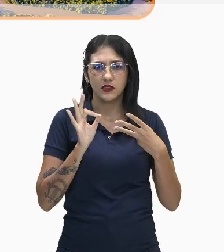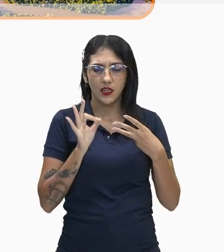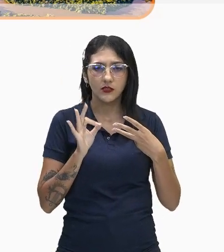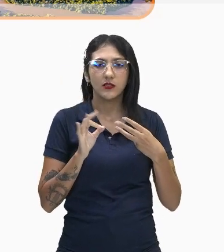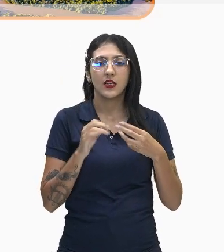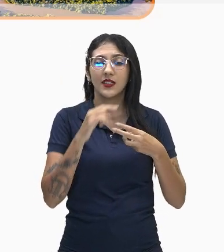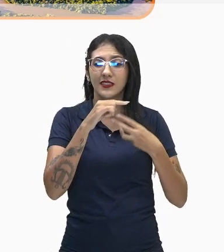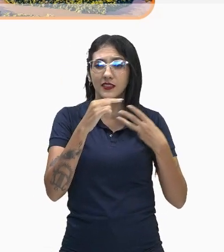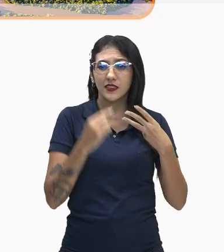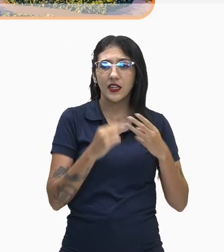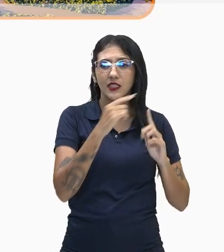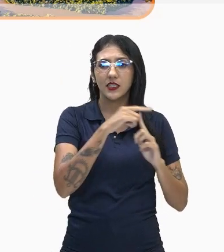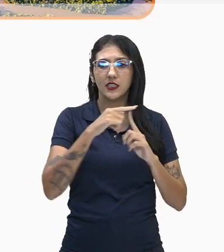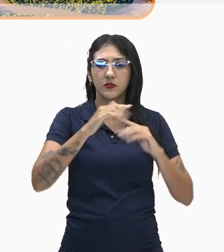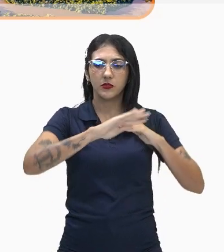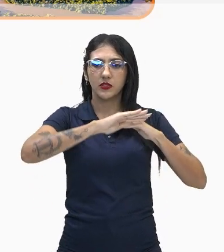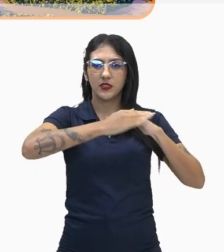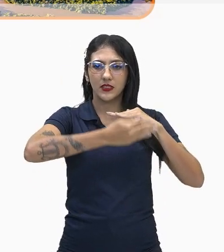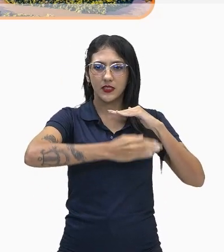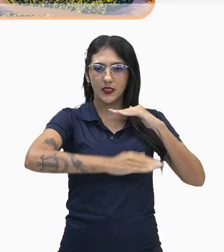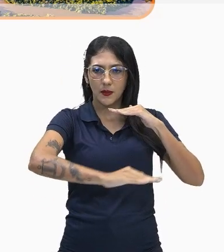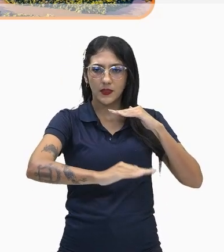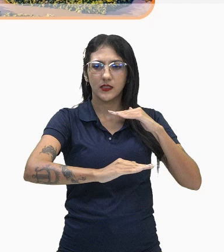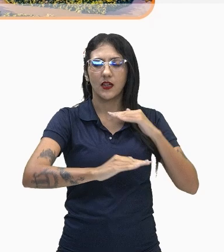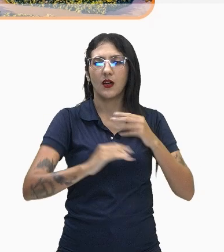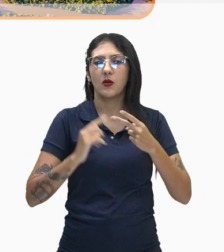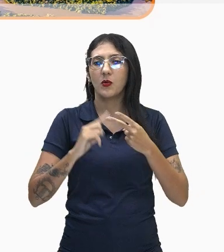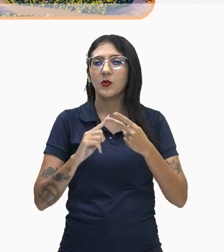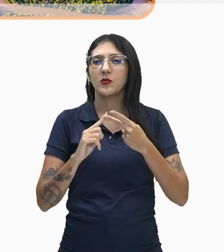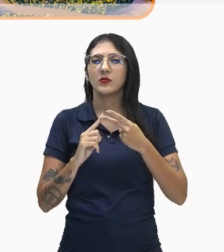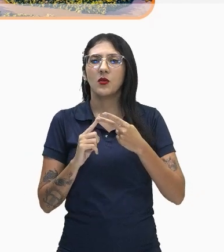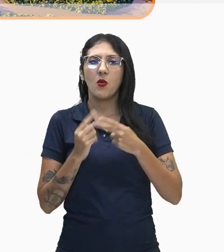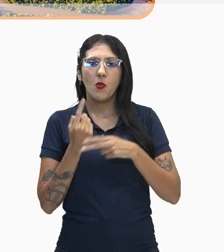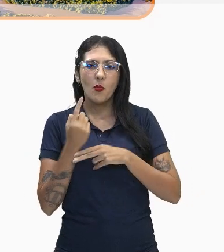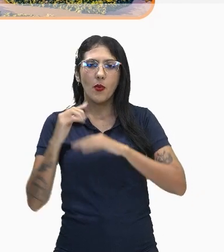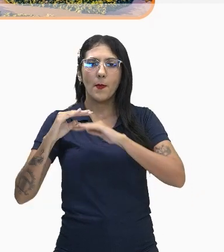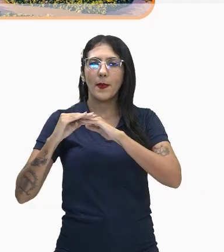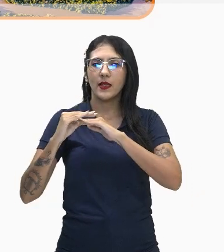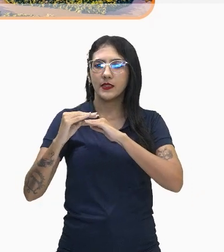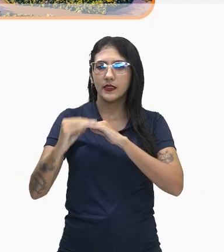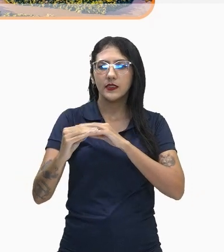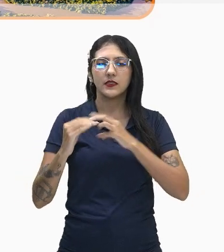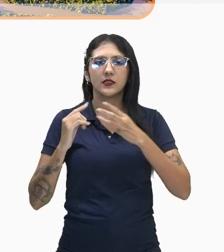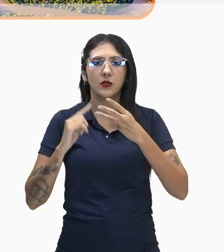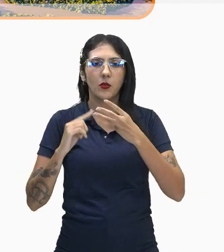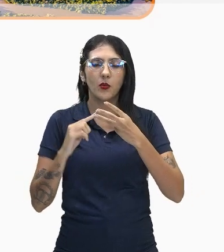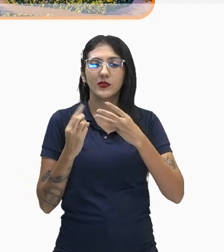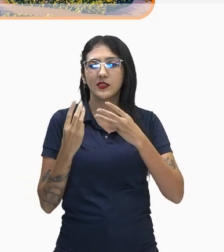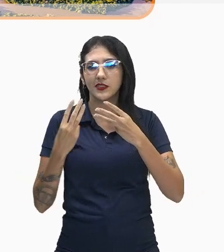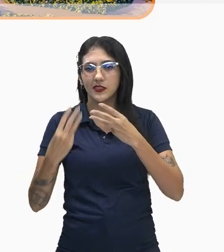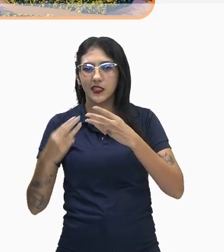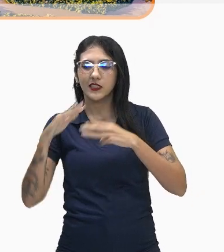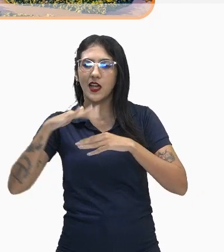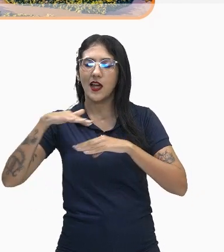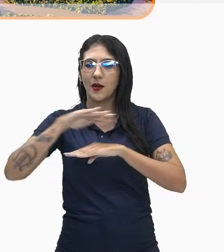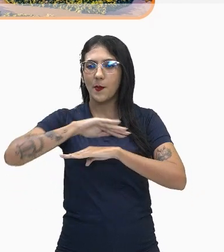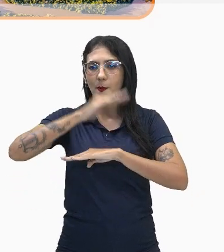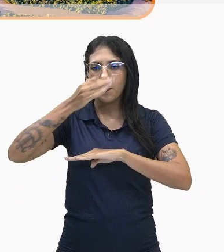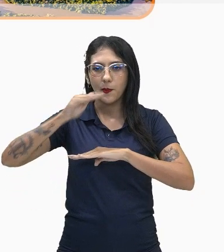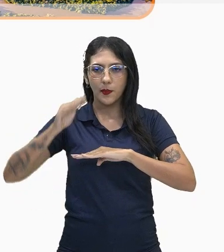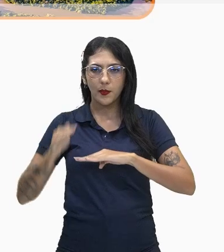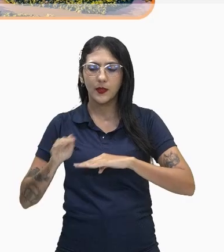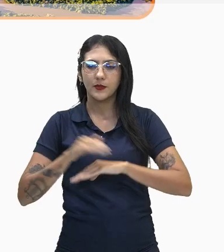3 planaltos e a planície amazônica. E aí nós temos comunidades,